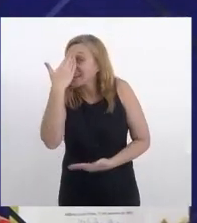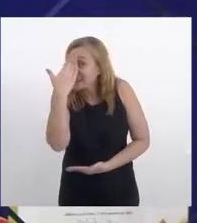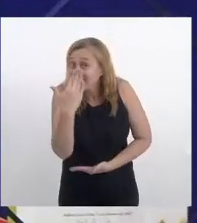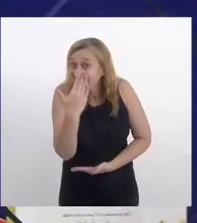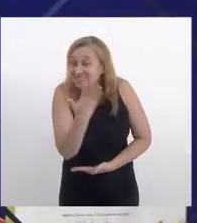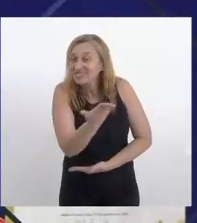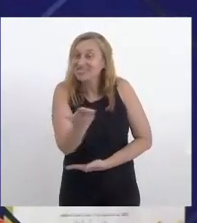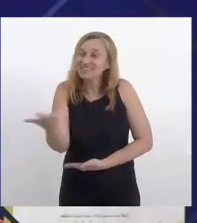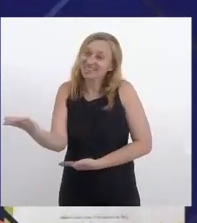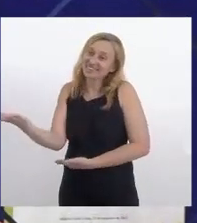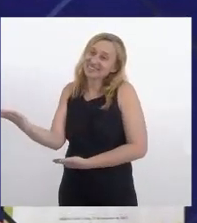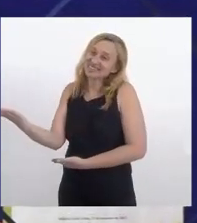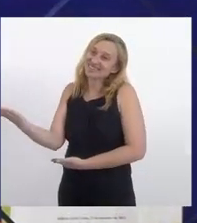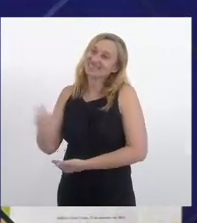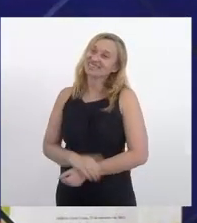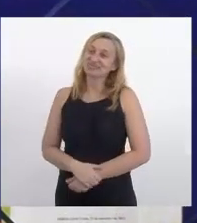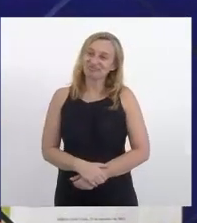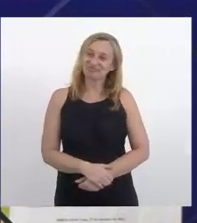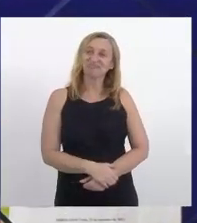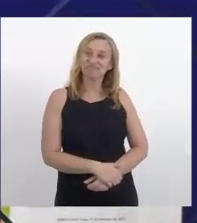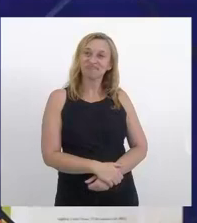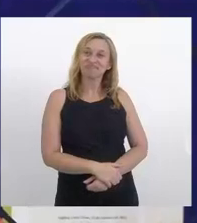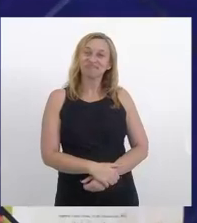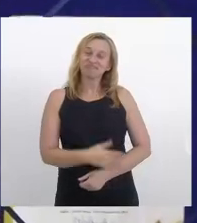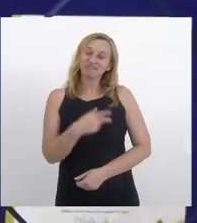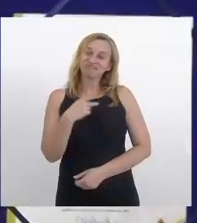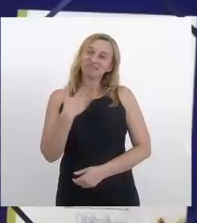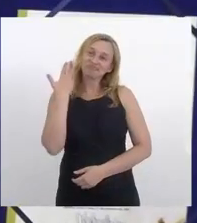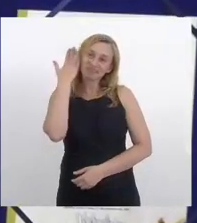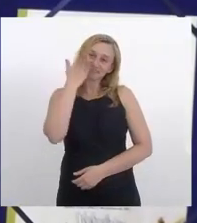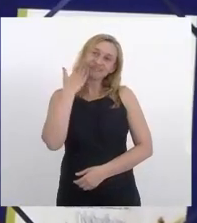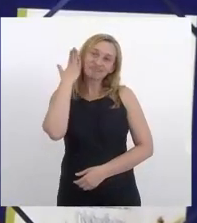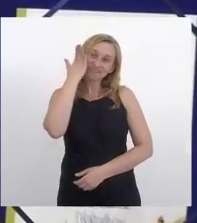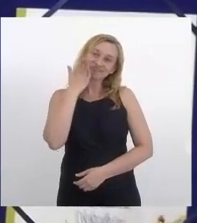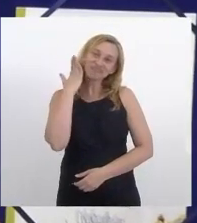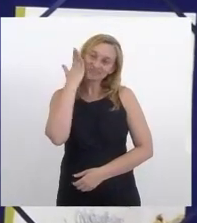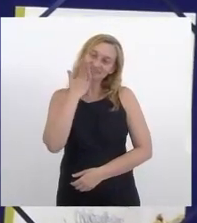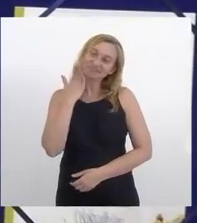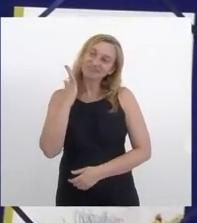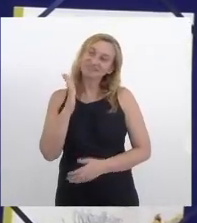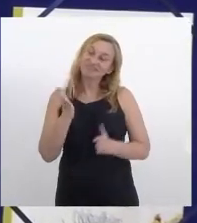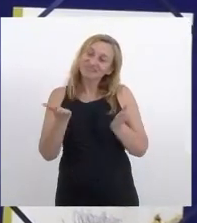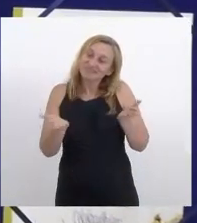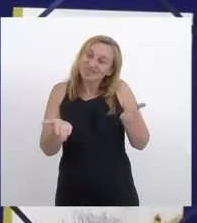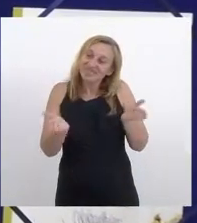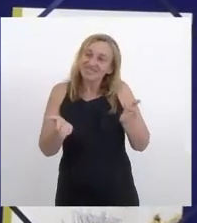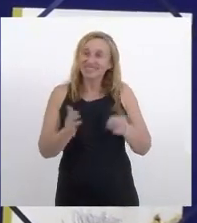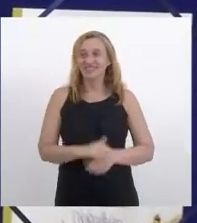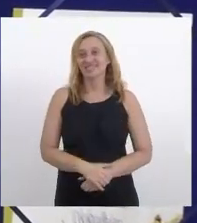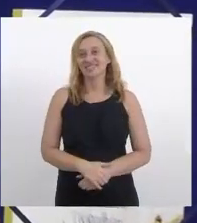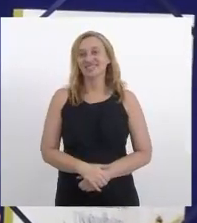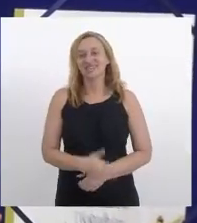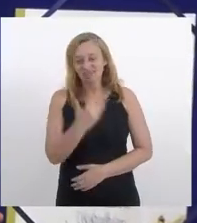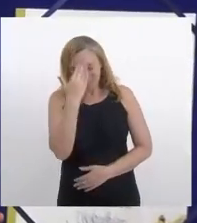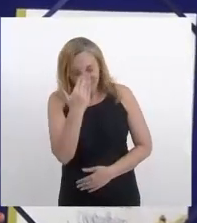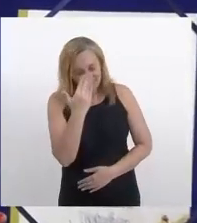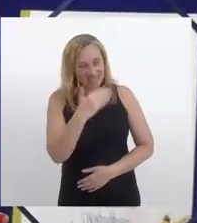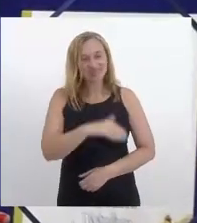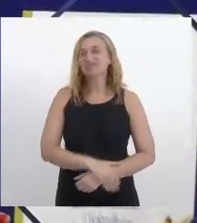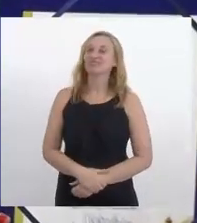todos vocês e essa é a minha mensagem que fica. Obrigado.